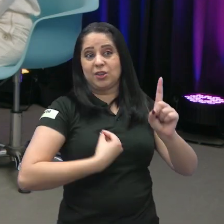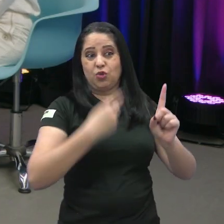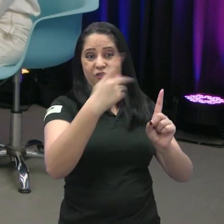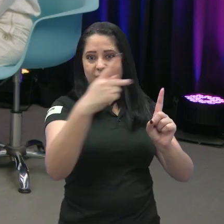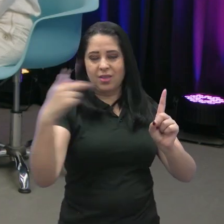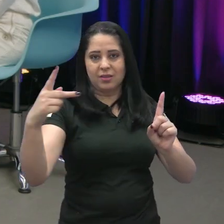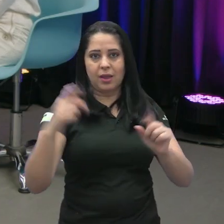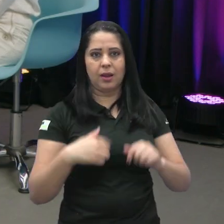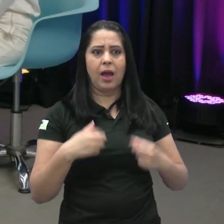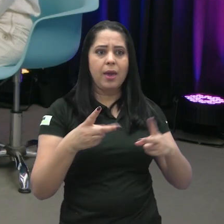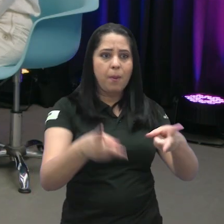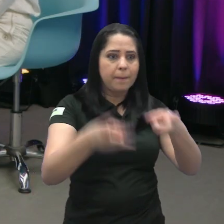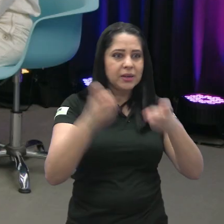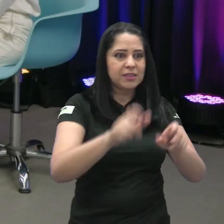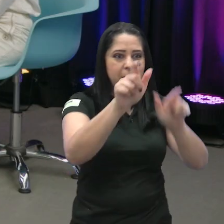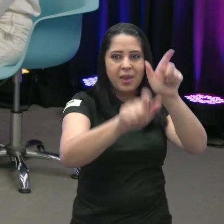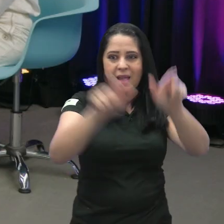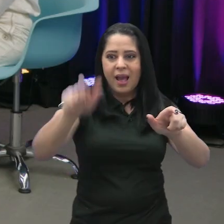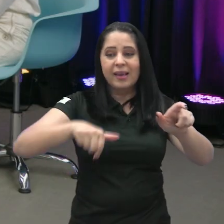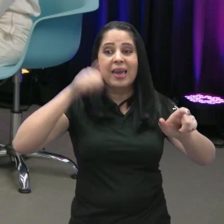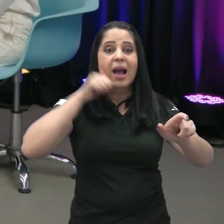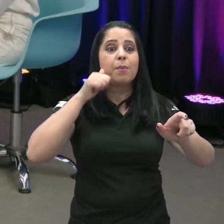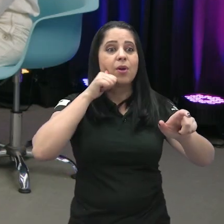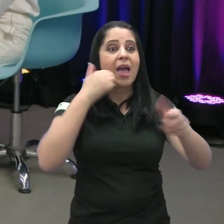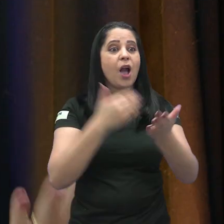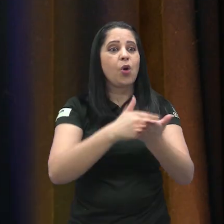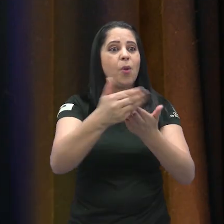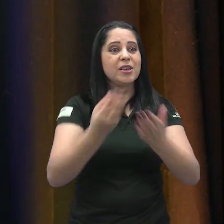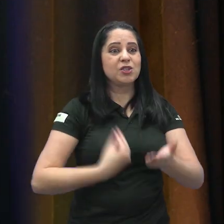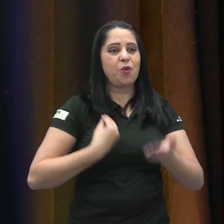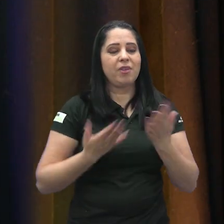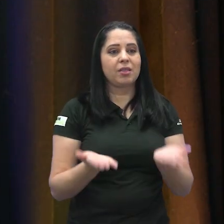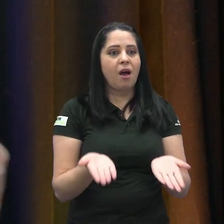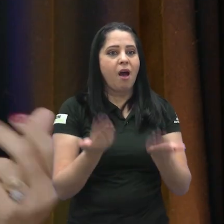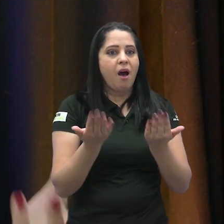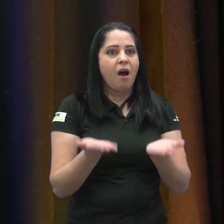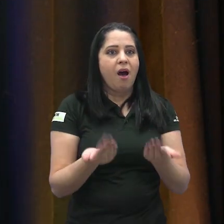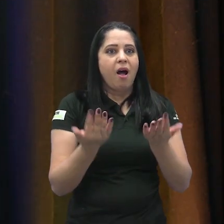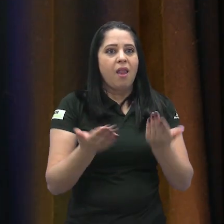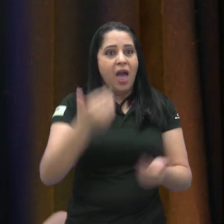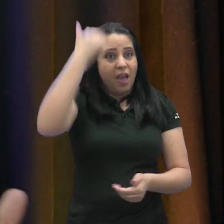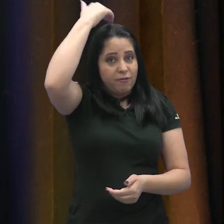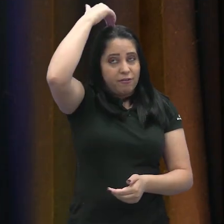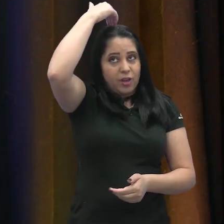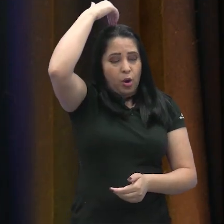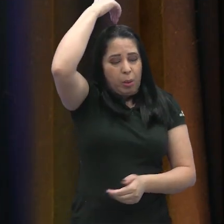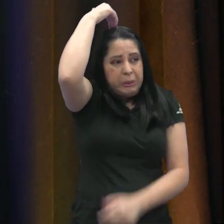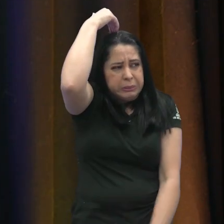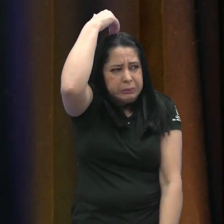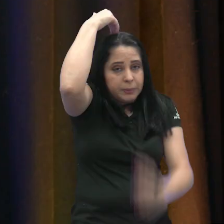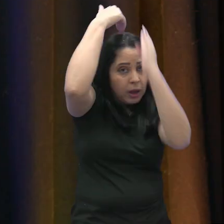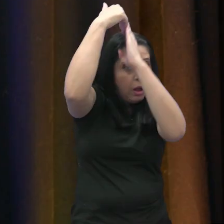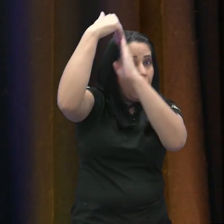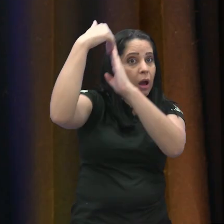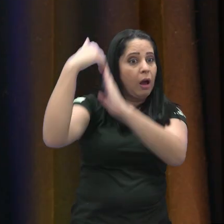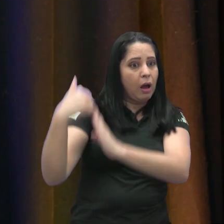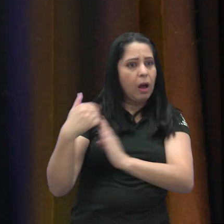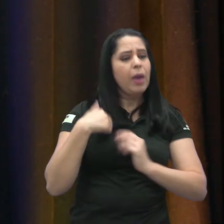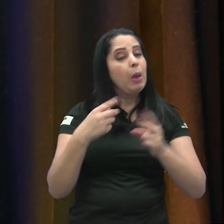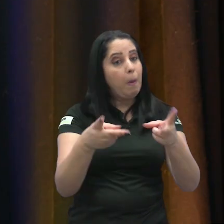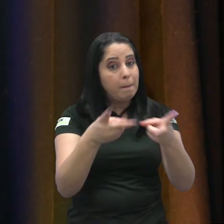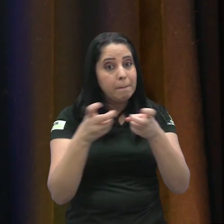que essas mulheres conseguiam viver com muito mais leveza, sem menos culpa, sem menos sensação de dívida, aproveitando a vida boa que elas